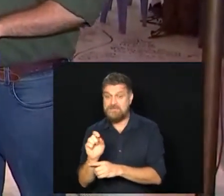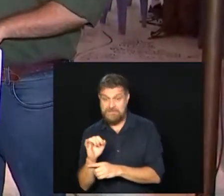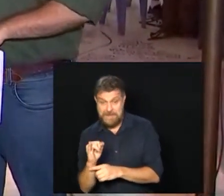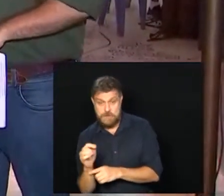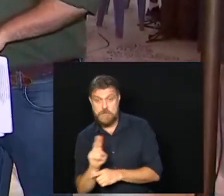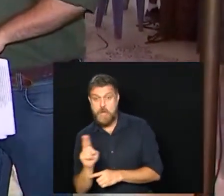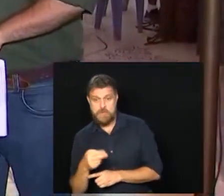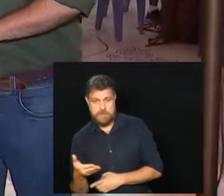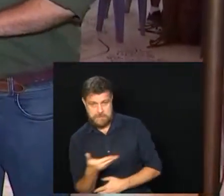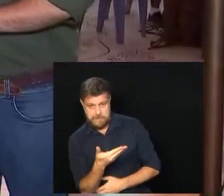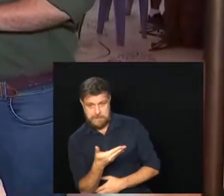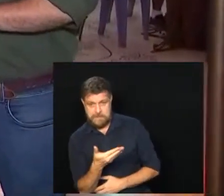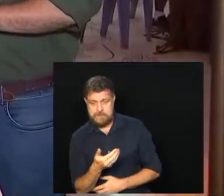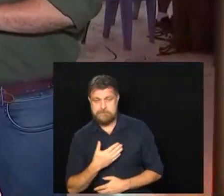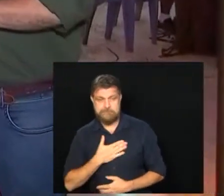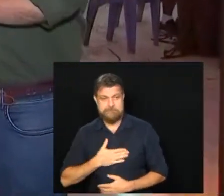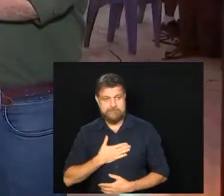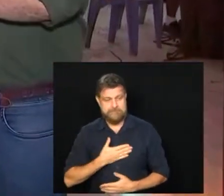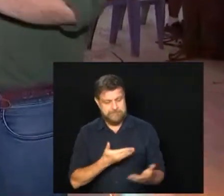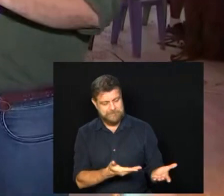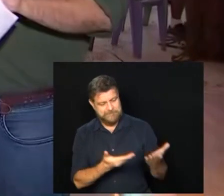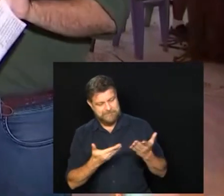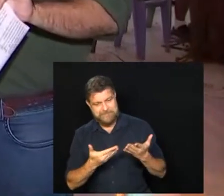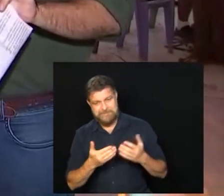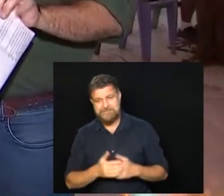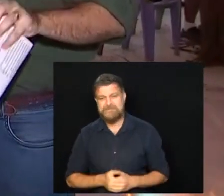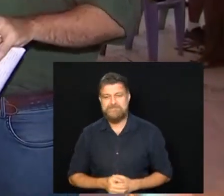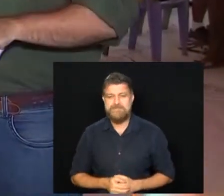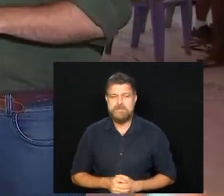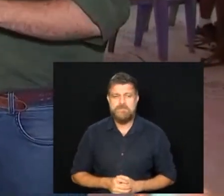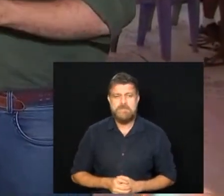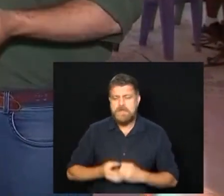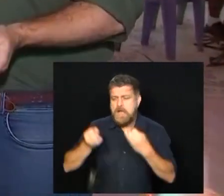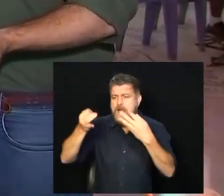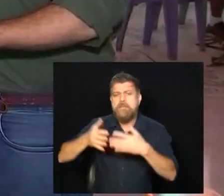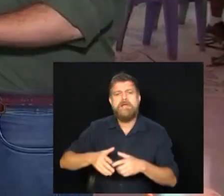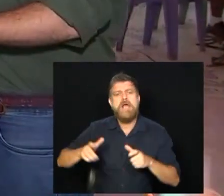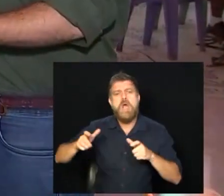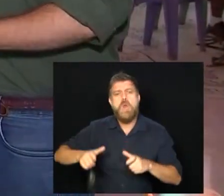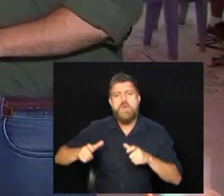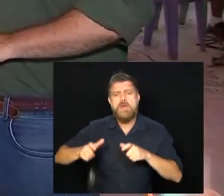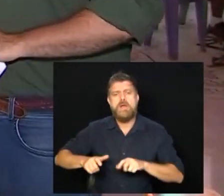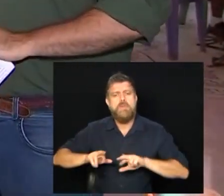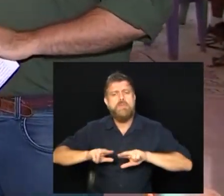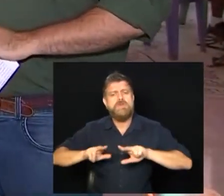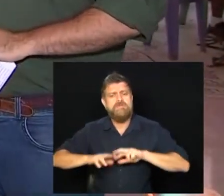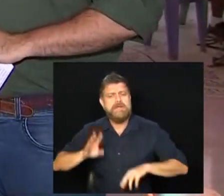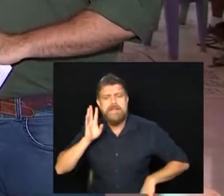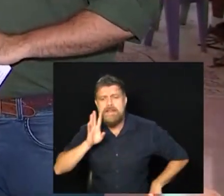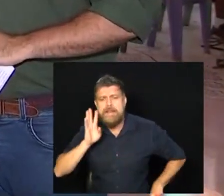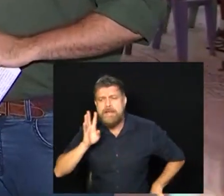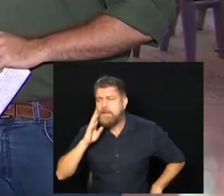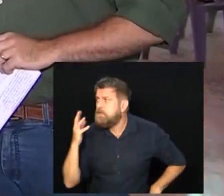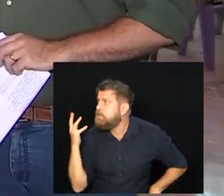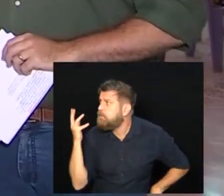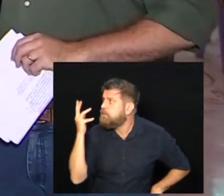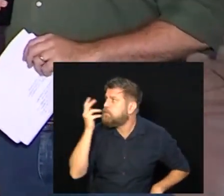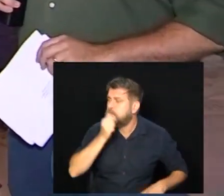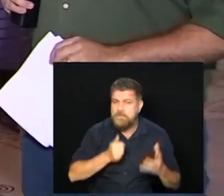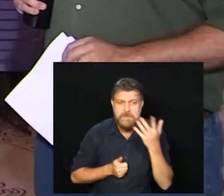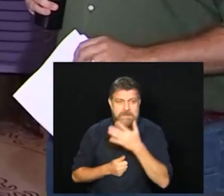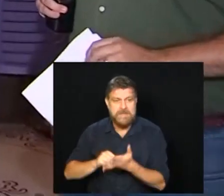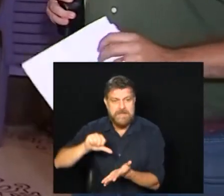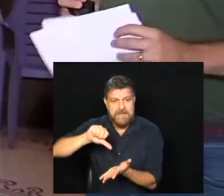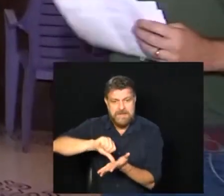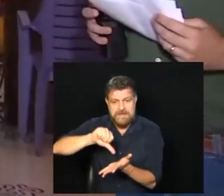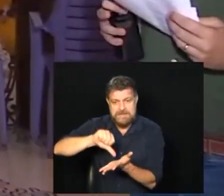Sejam bem-vindos. Muito obrigado você. Bom, gostaria que falasse a respeito desse local, que é muito bacana, muito bonito. Aqui é o Centro